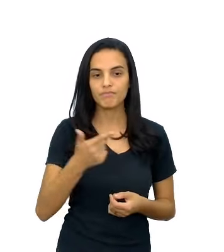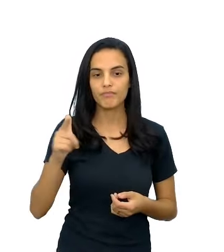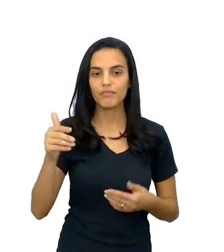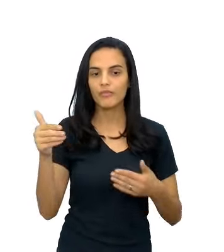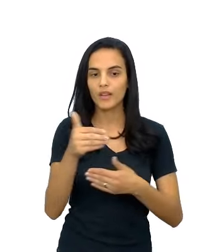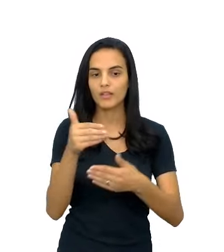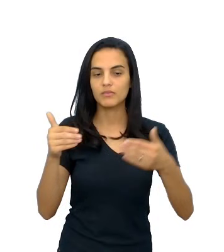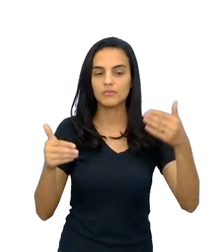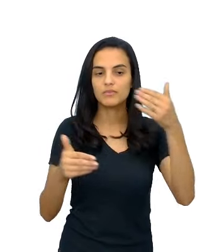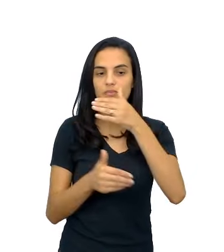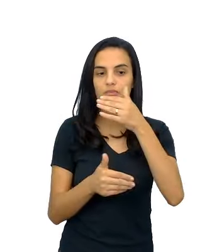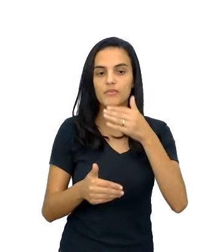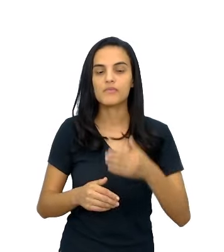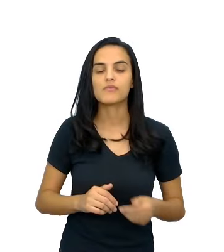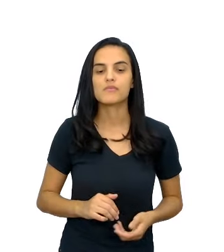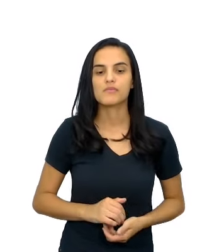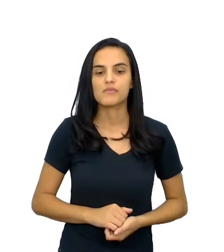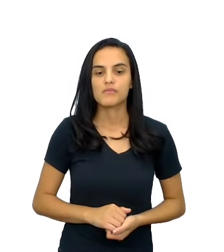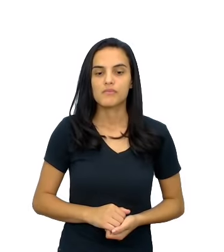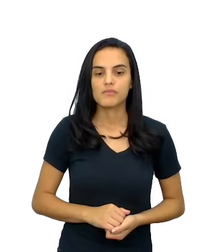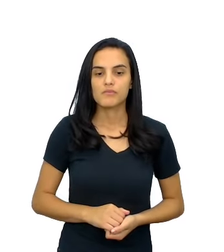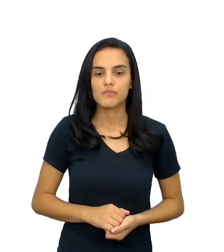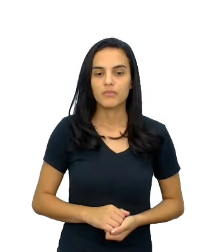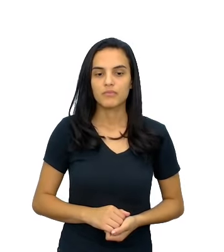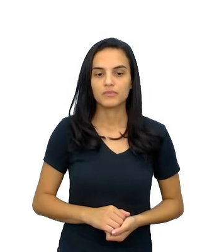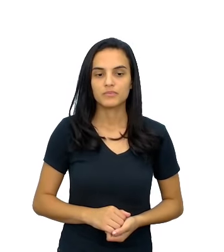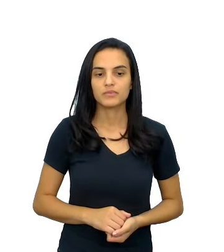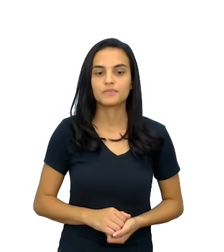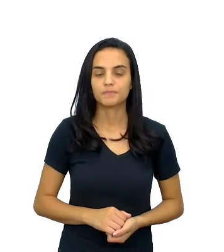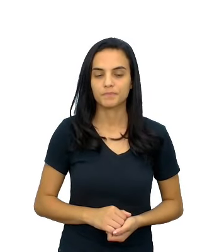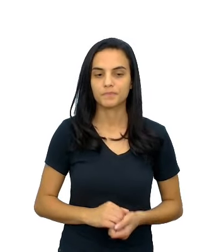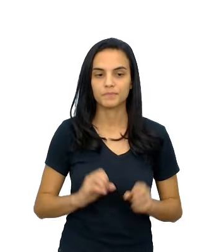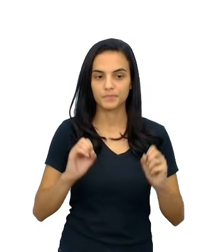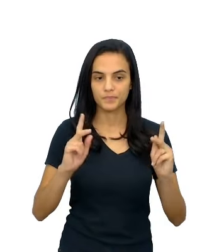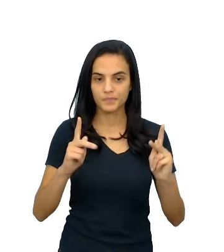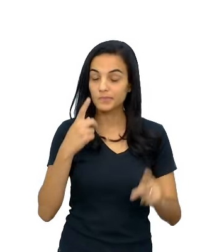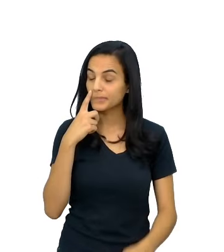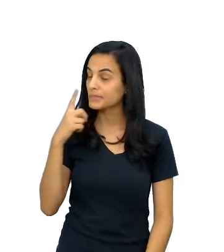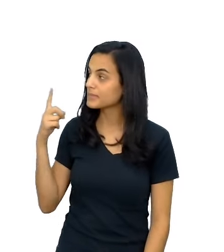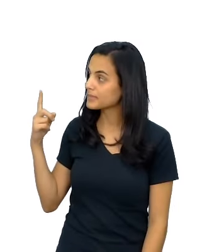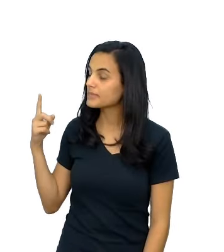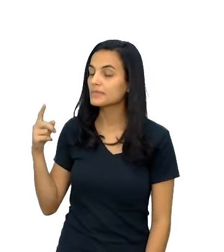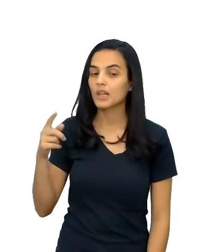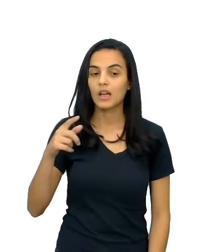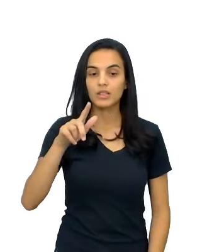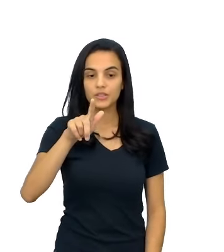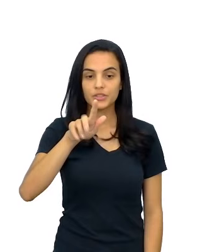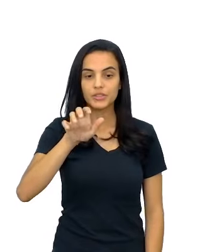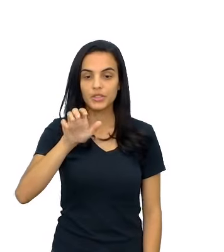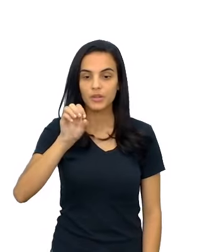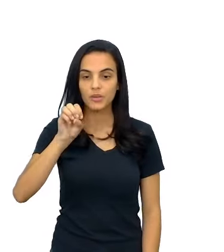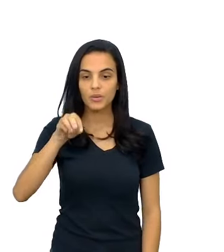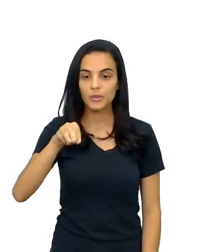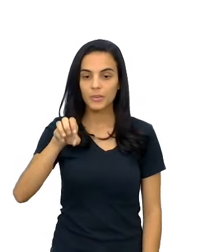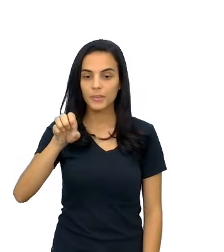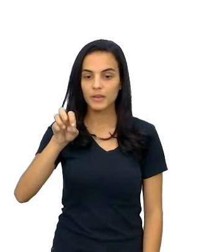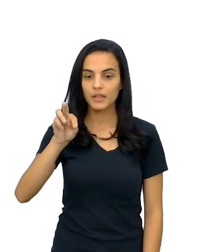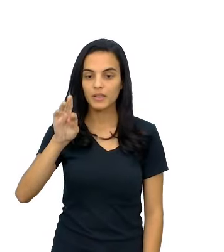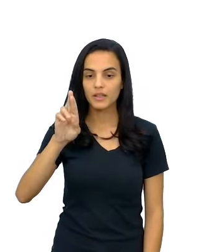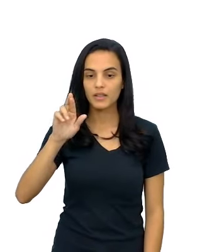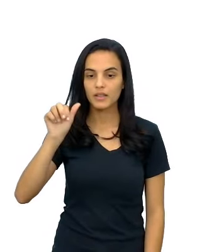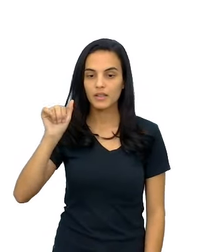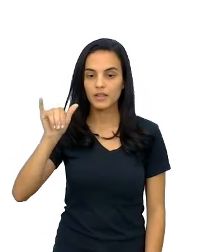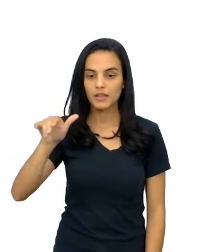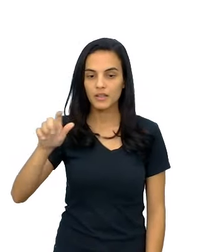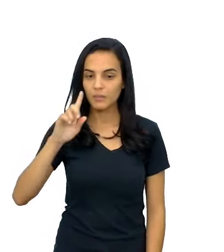só um pouquinho, deu uma travadinha aqui, tá. Então, a geometria, se a gente pensar bem aí,